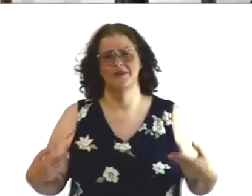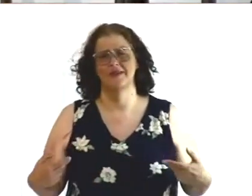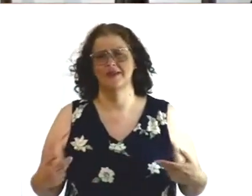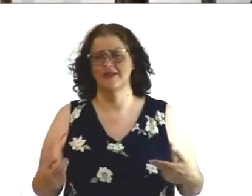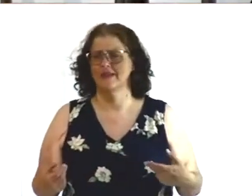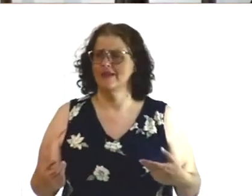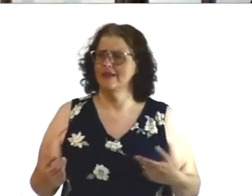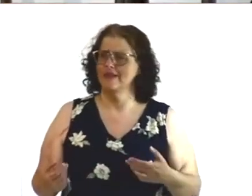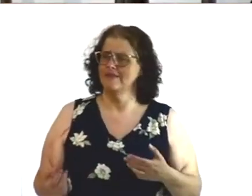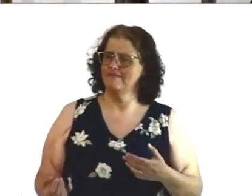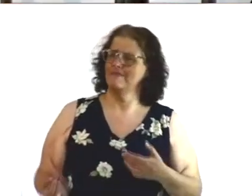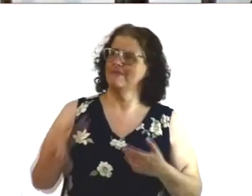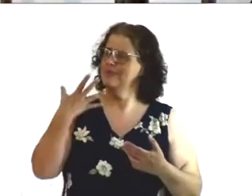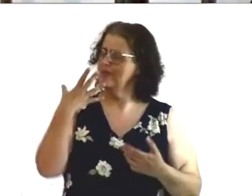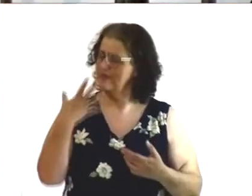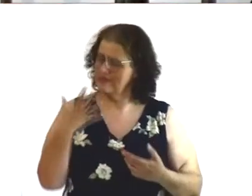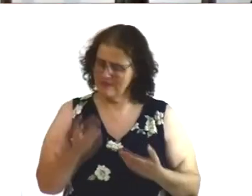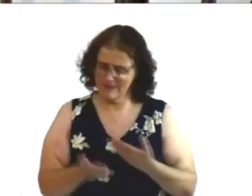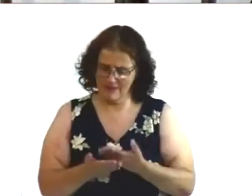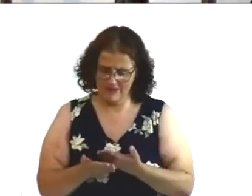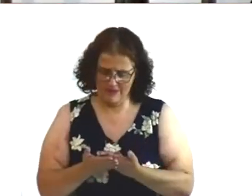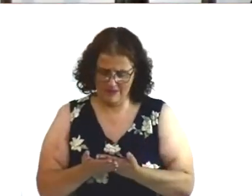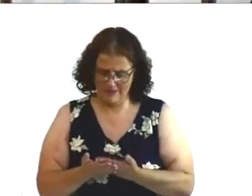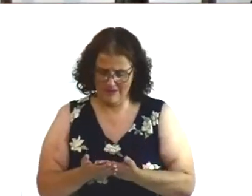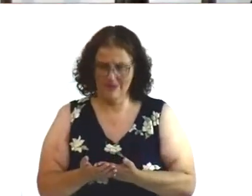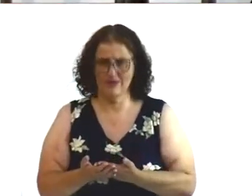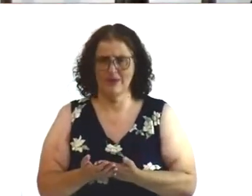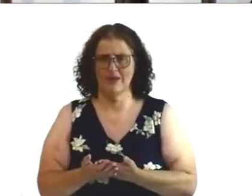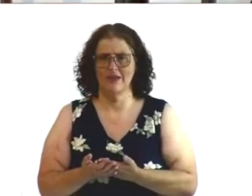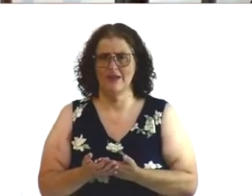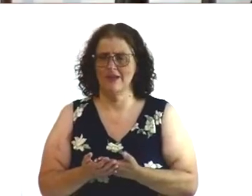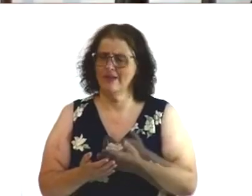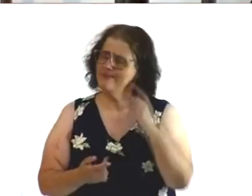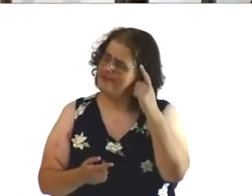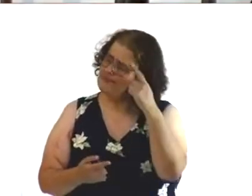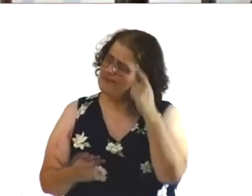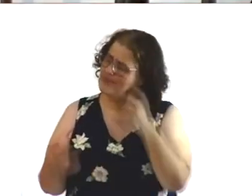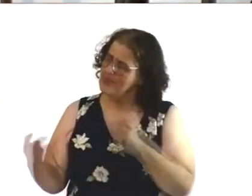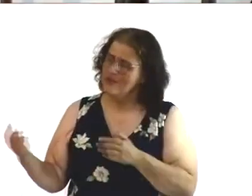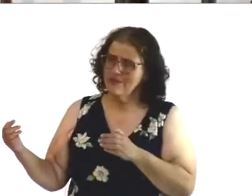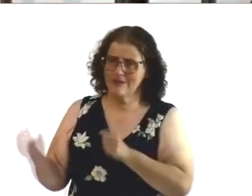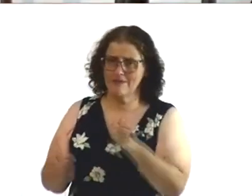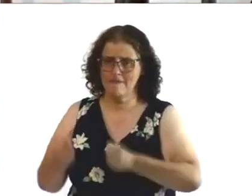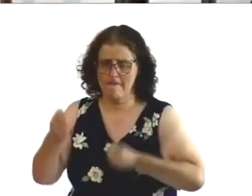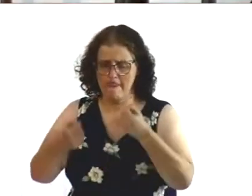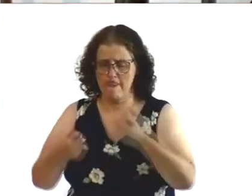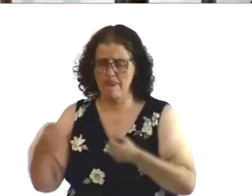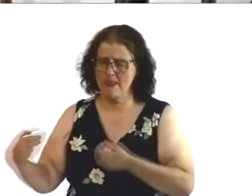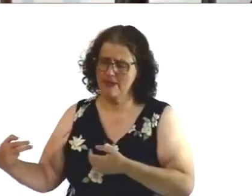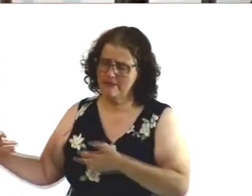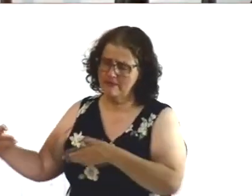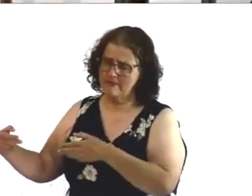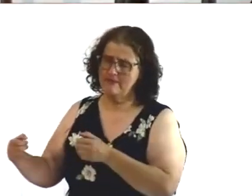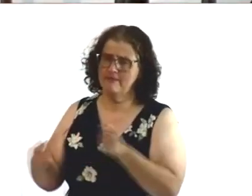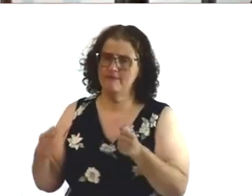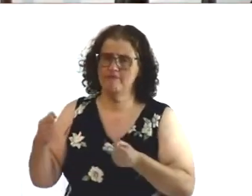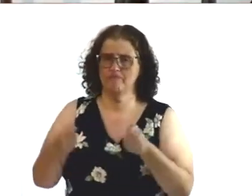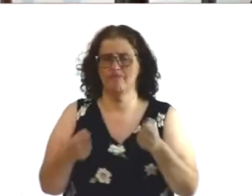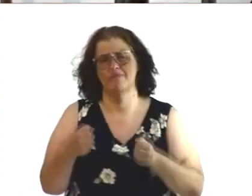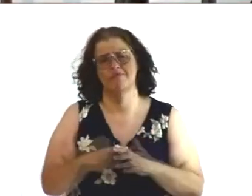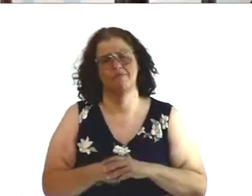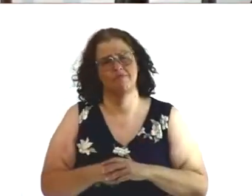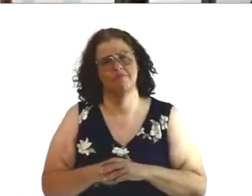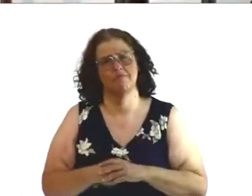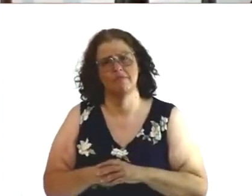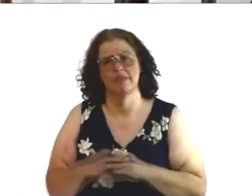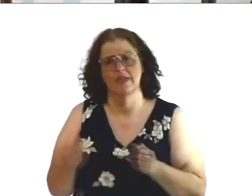atenção agora, uma ilustraçãozinha aqui, né? Eu vinha pensando assim, eu não sou um velho rabugento contra o